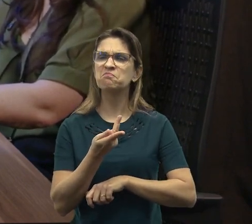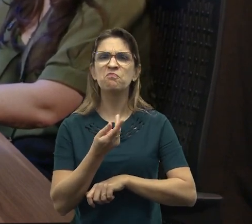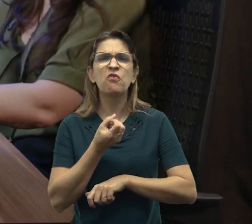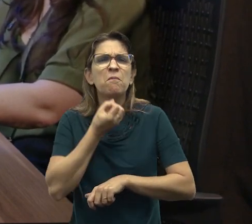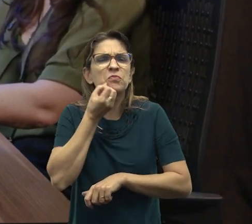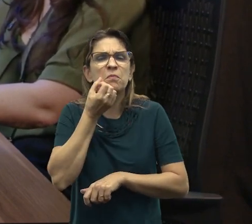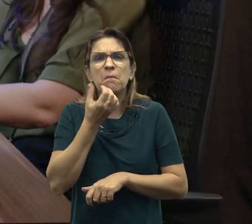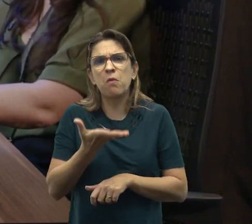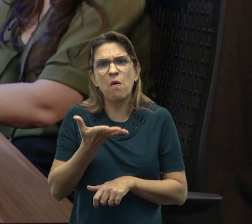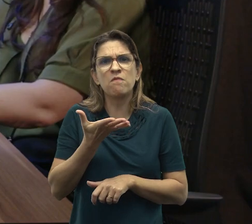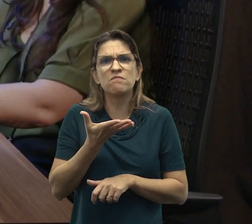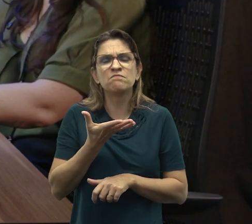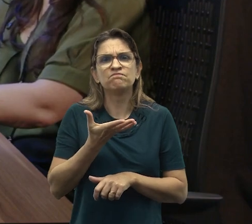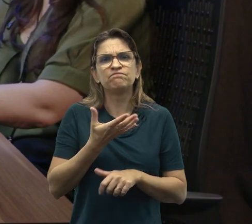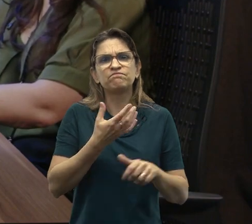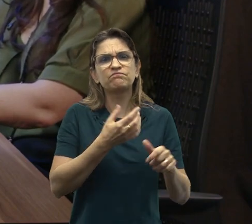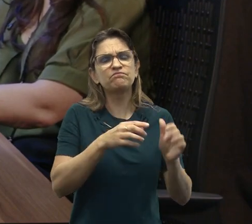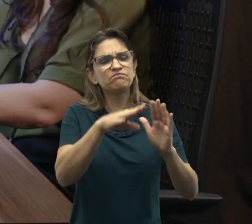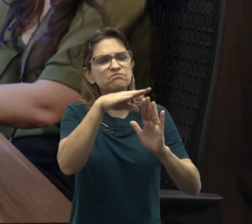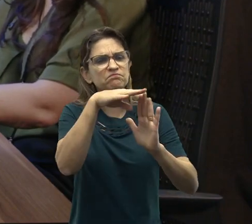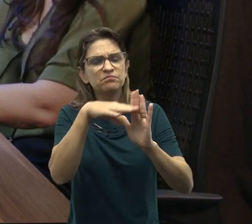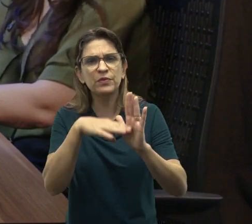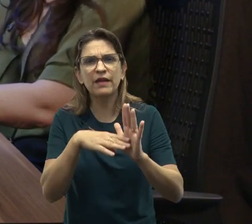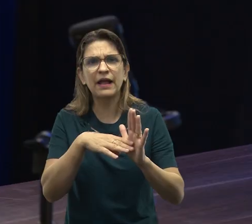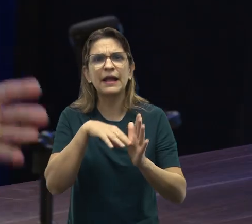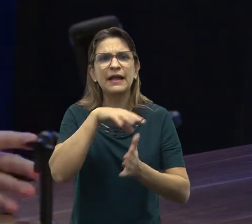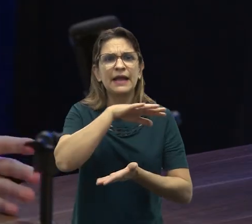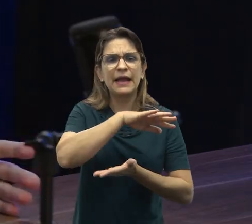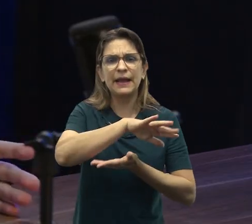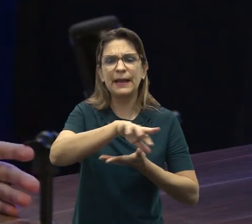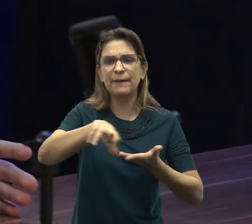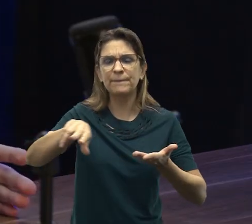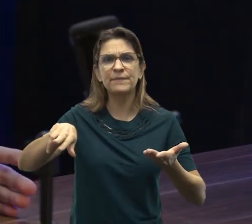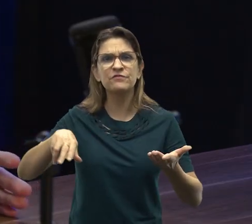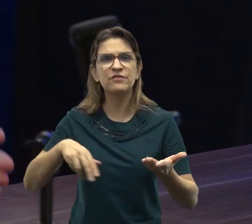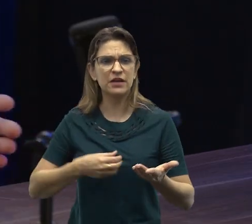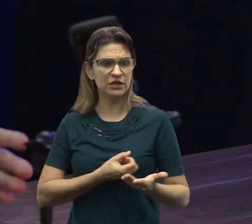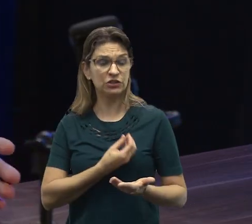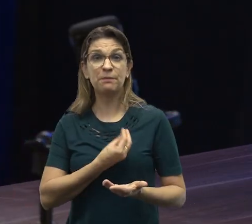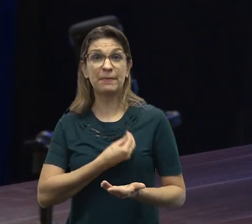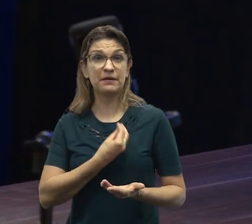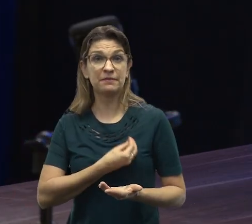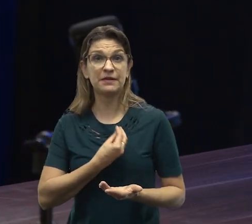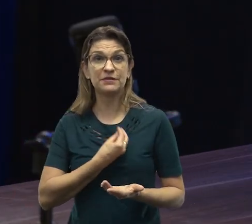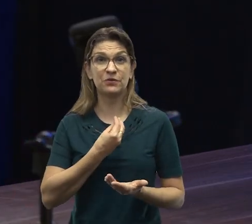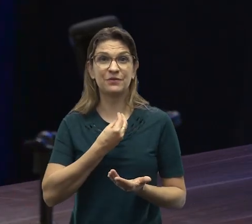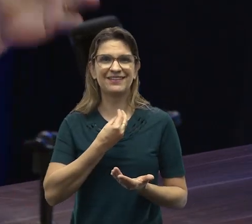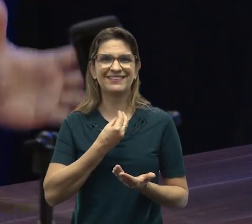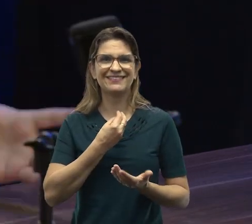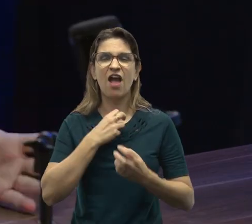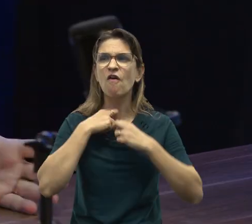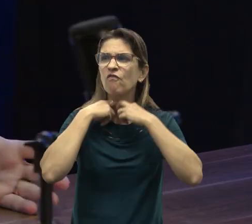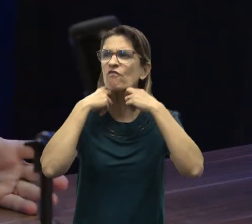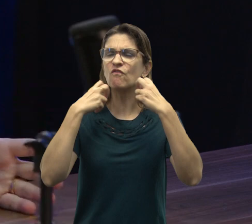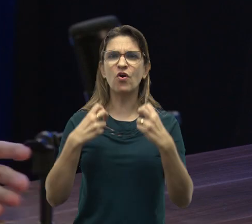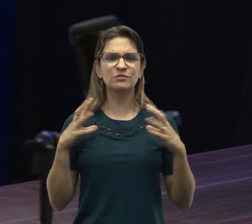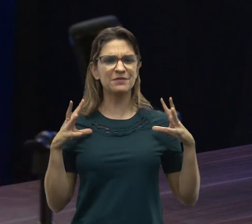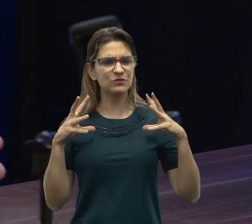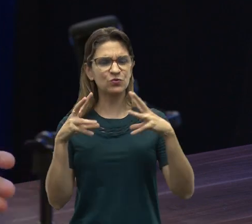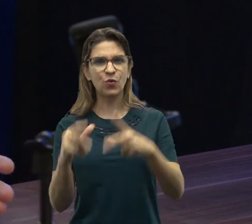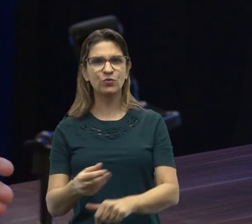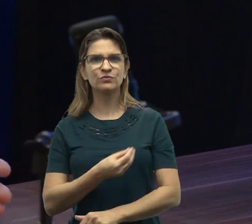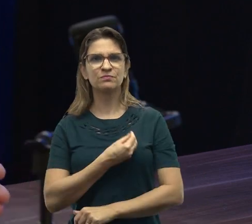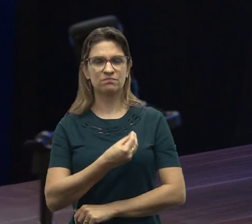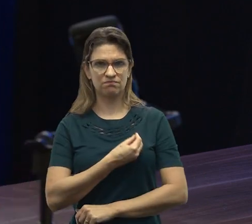um momento muito amplo, muito global. Nós demos voz a todas as partes envolvidas